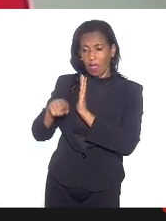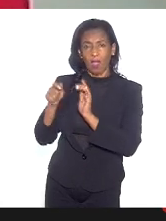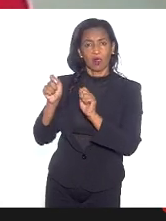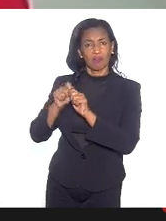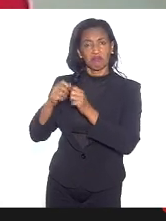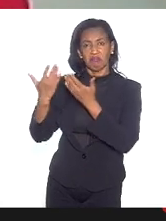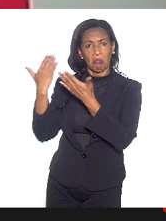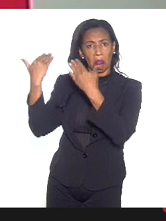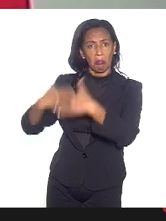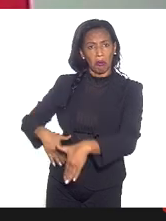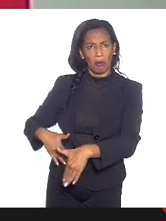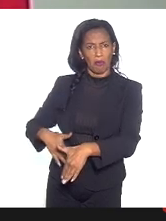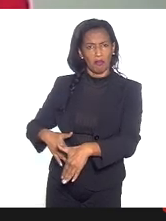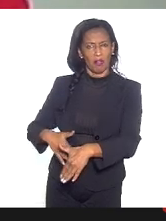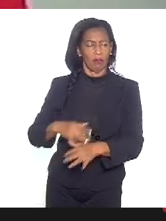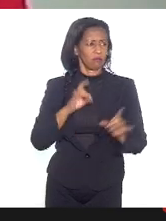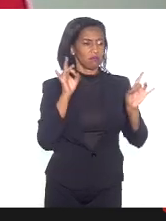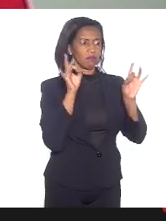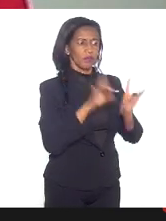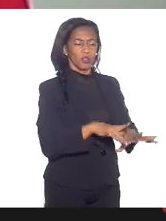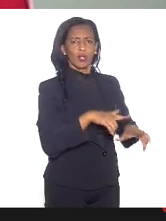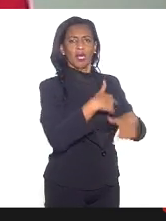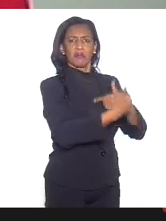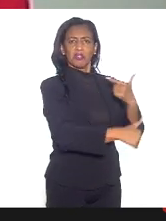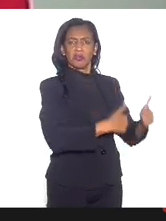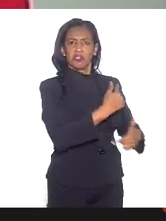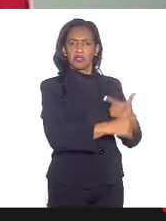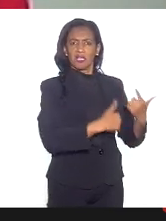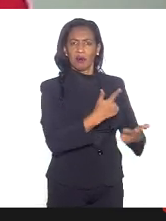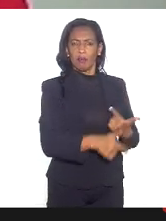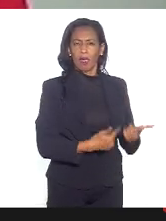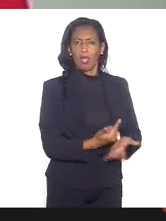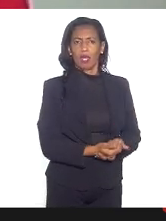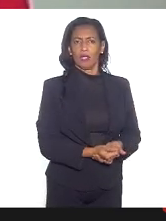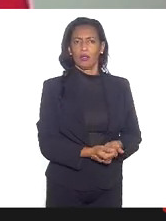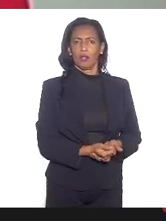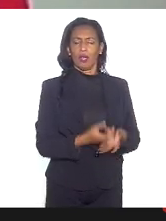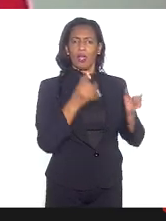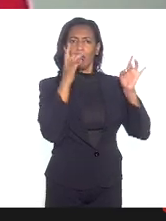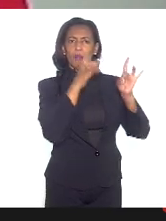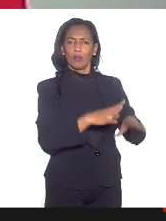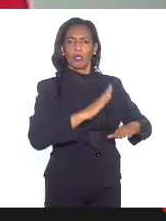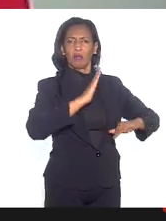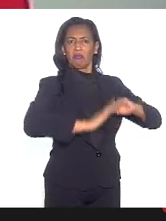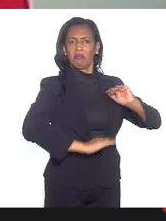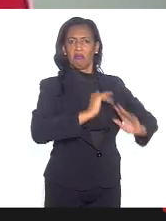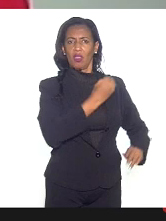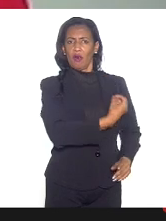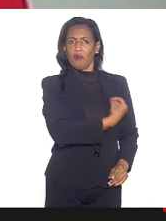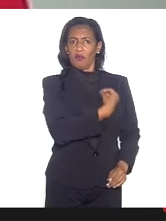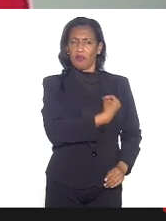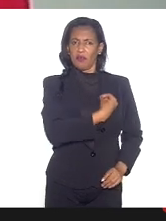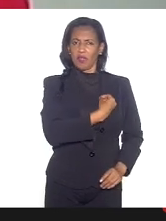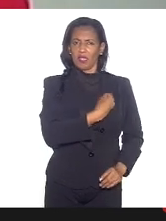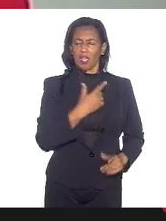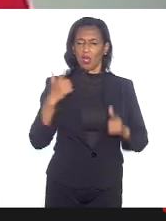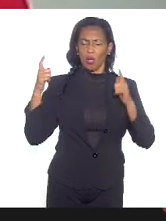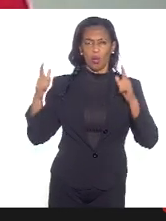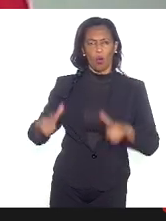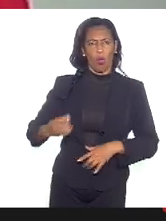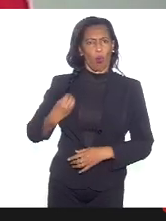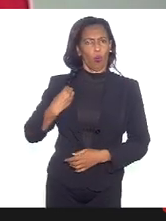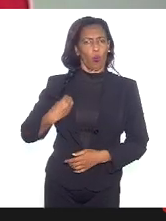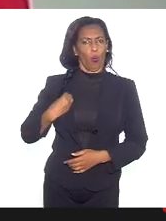fizeram. Abandonaram seus empregos, abandonaram muitos deles sua vida profissional, hoje passam por graves